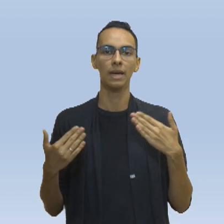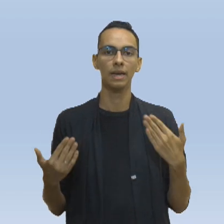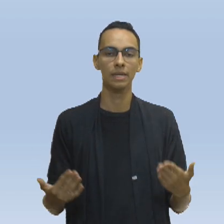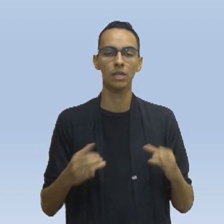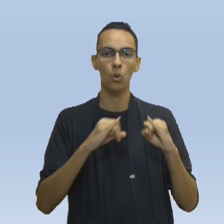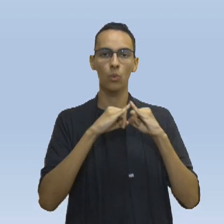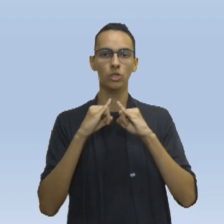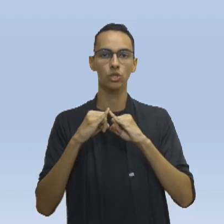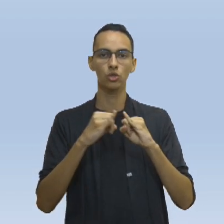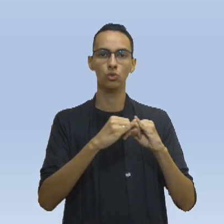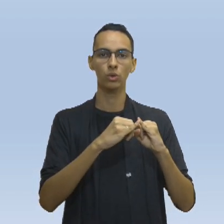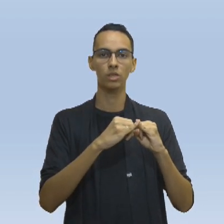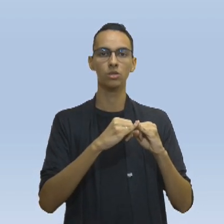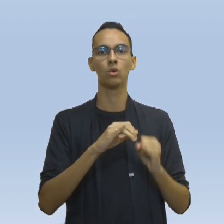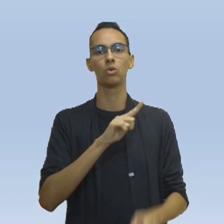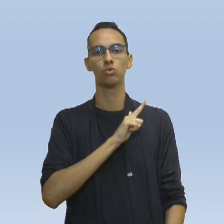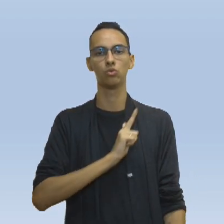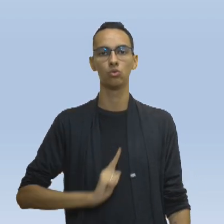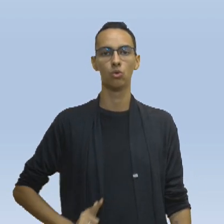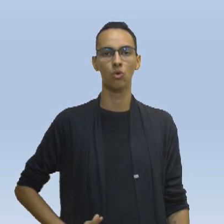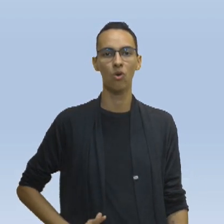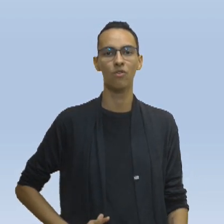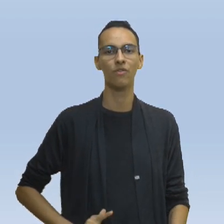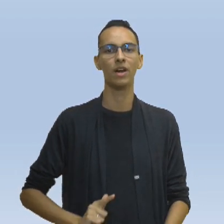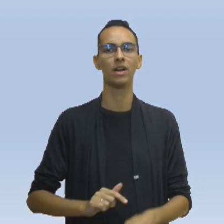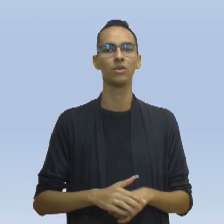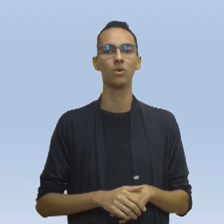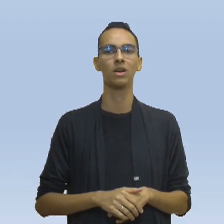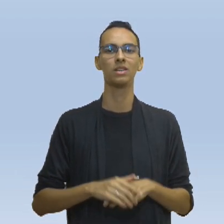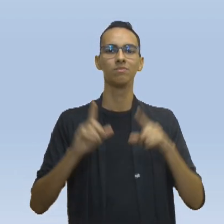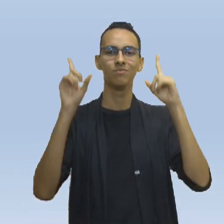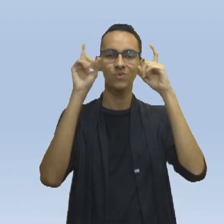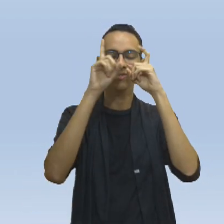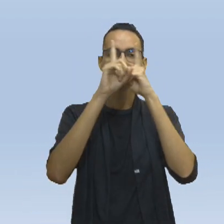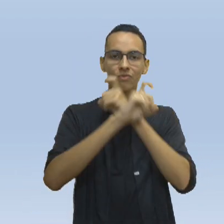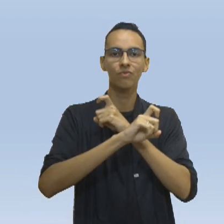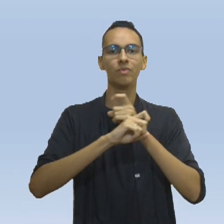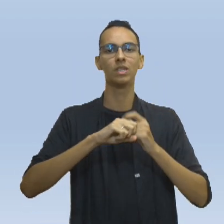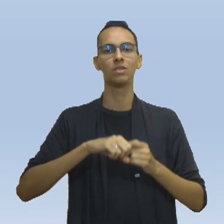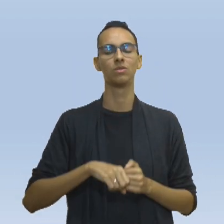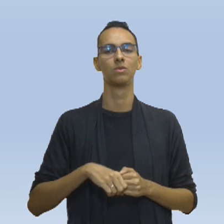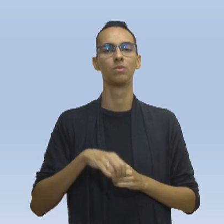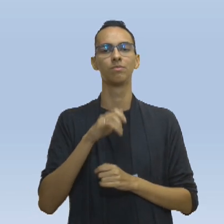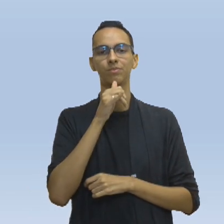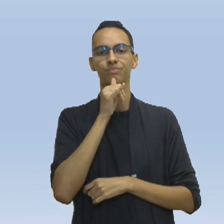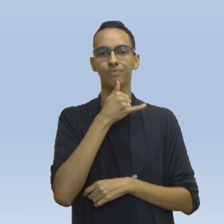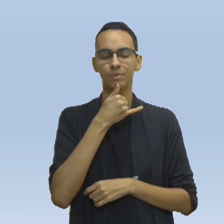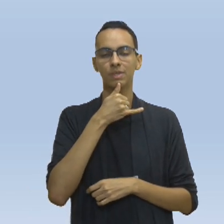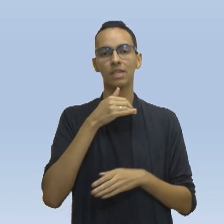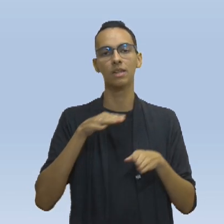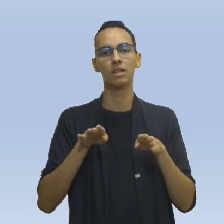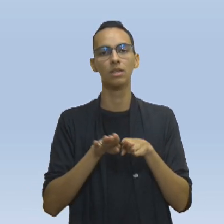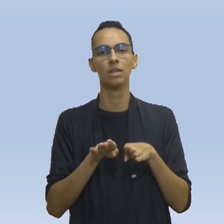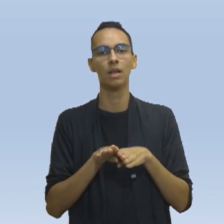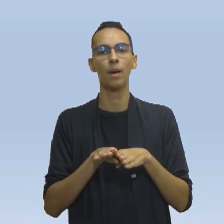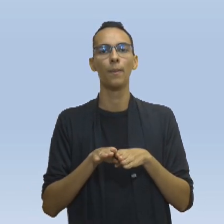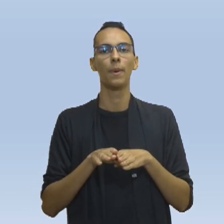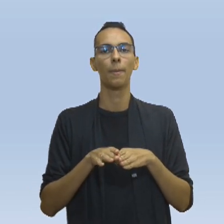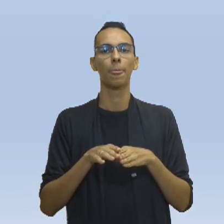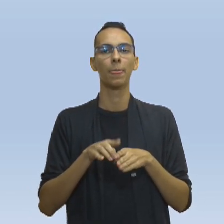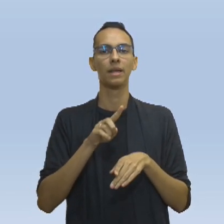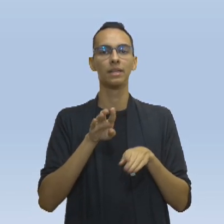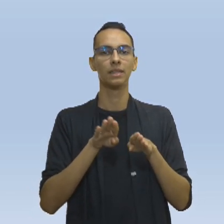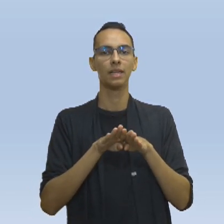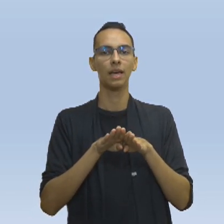instituições federais vêm sofrendo fortes reduções do orçamento discricionário nos últimos anos e, em contraste com essa redução, tem